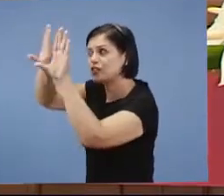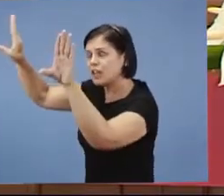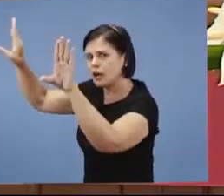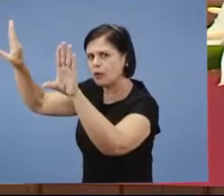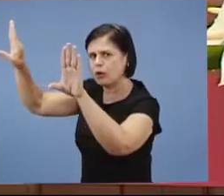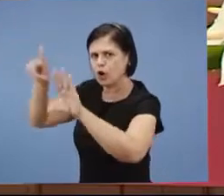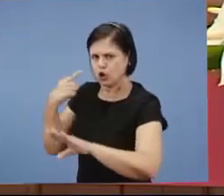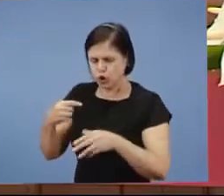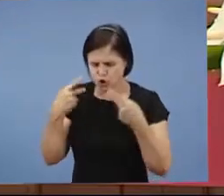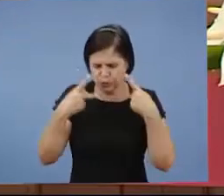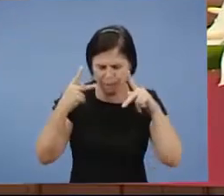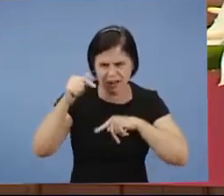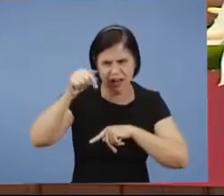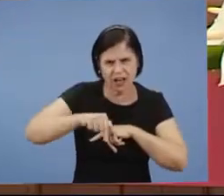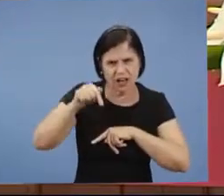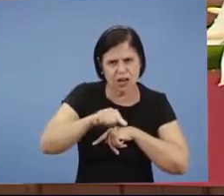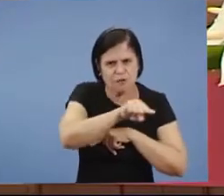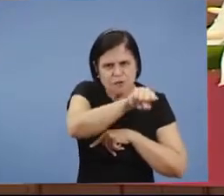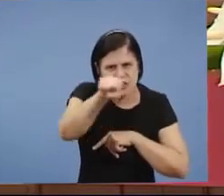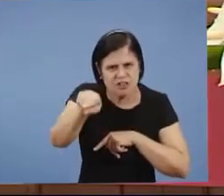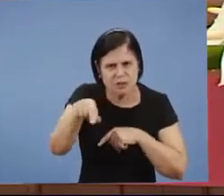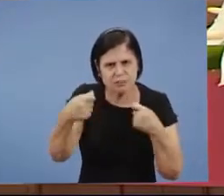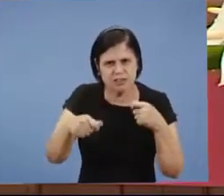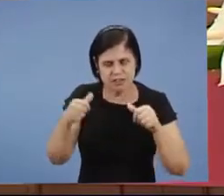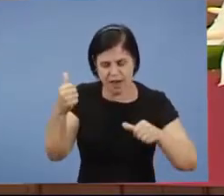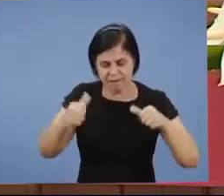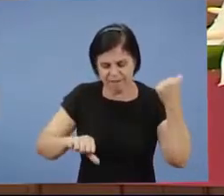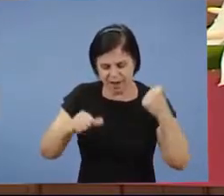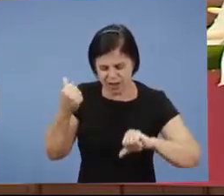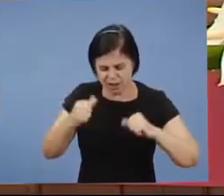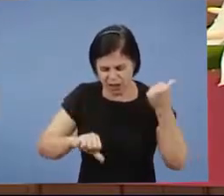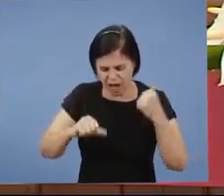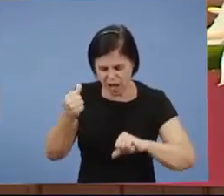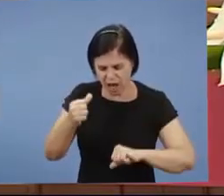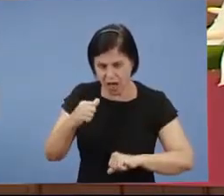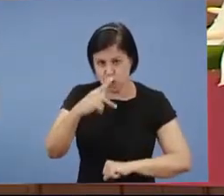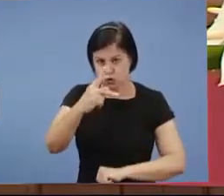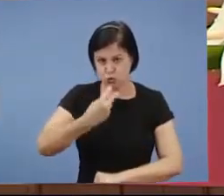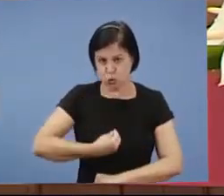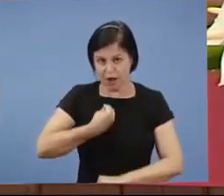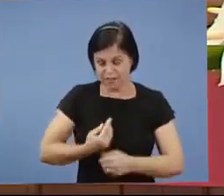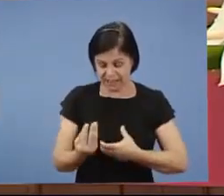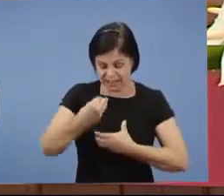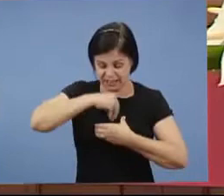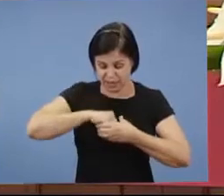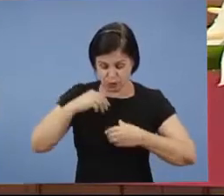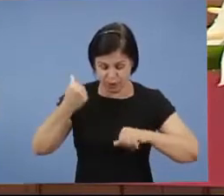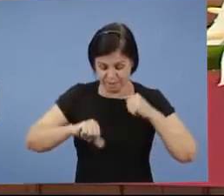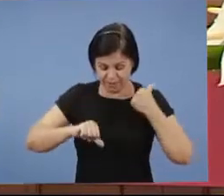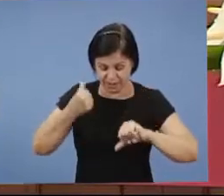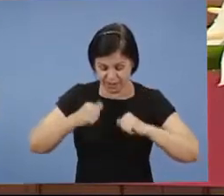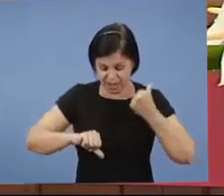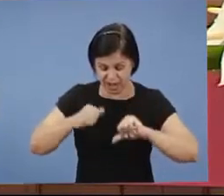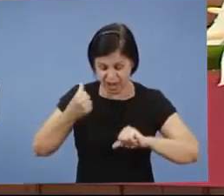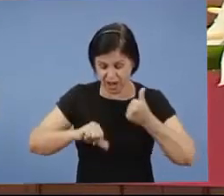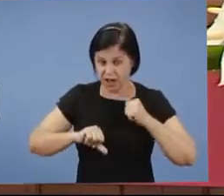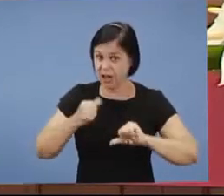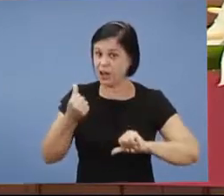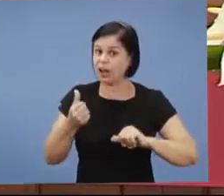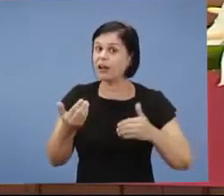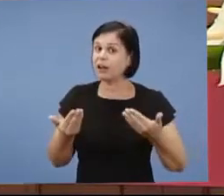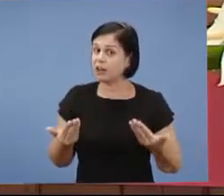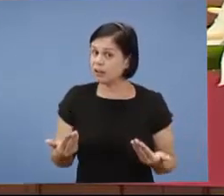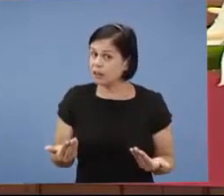dito aqui, ele tem que se avaliar e prosseguir. Qual a reação hoje? A